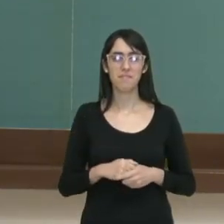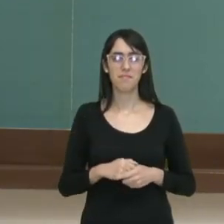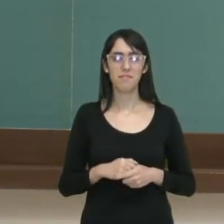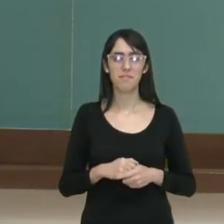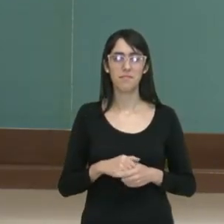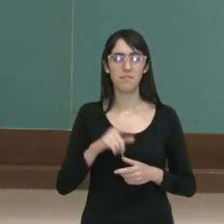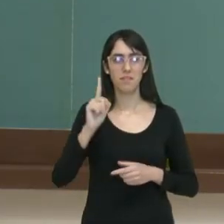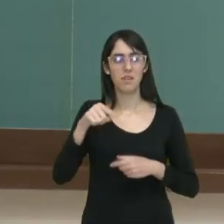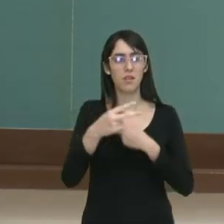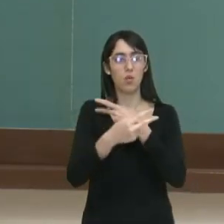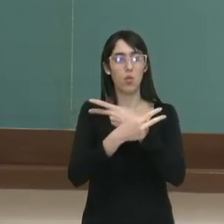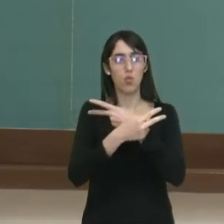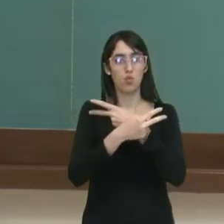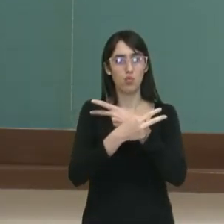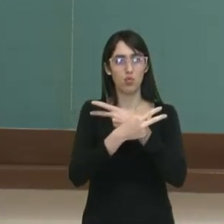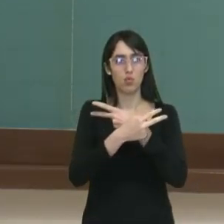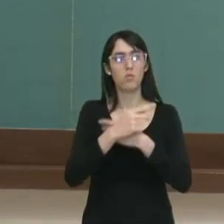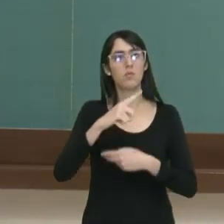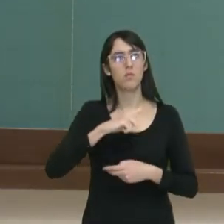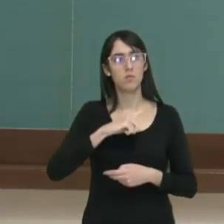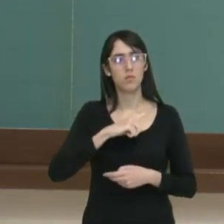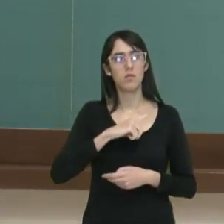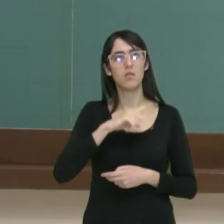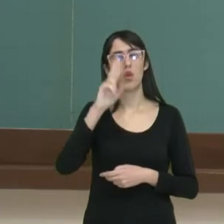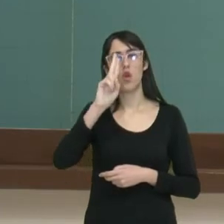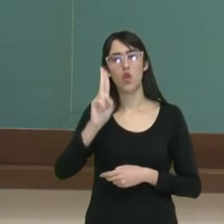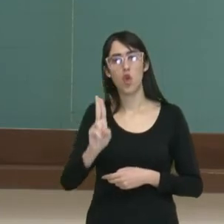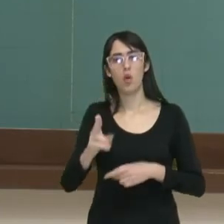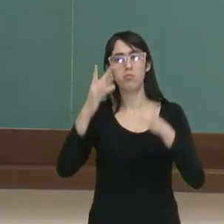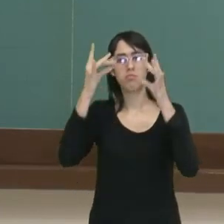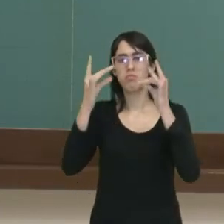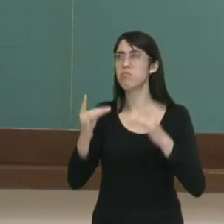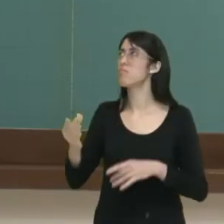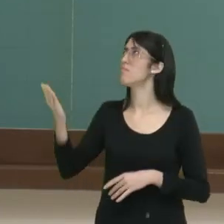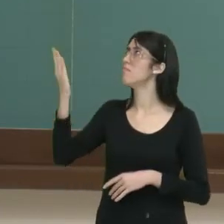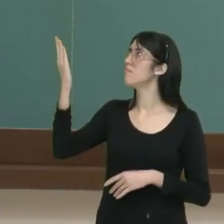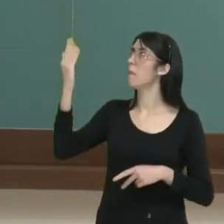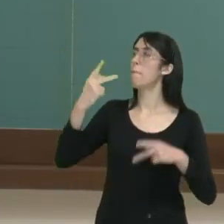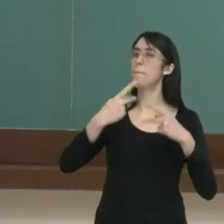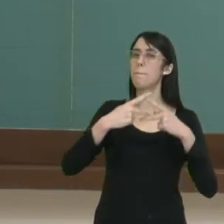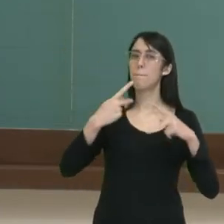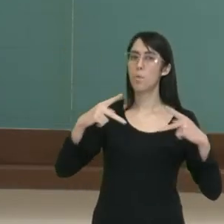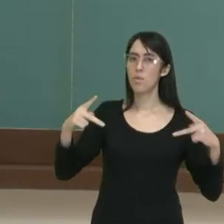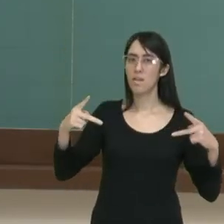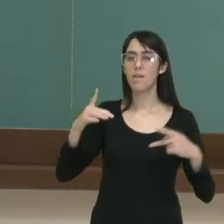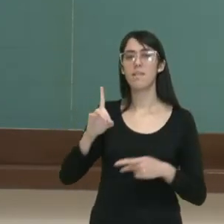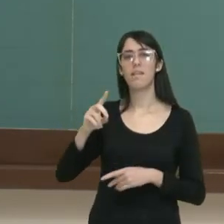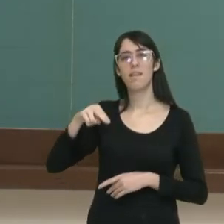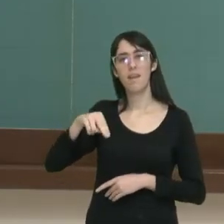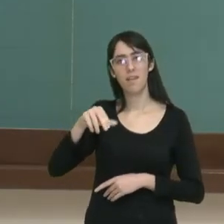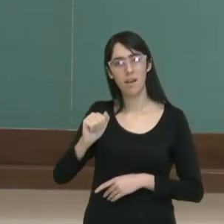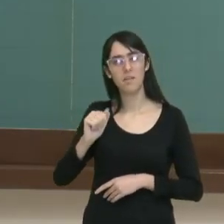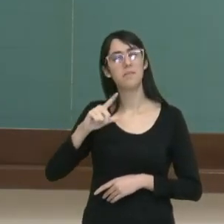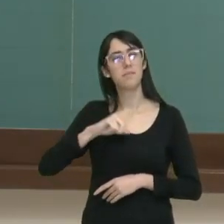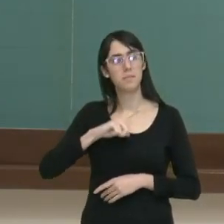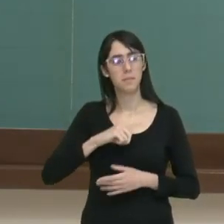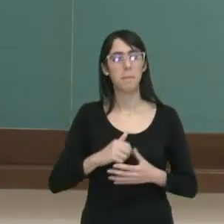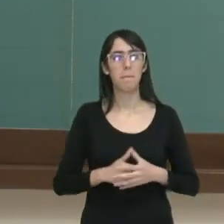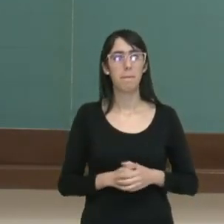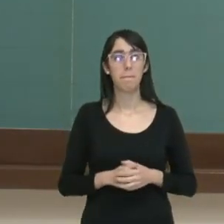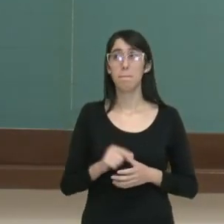deste cromossomo. A cromatina, as histonas, que são as proteínas, e o DNA. E